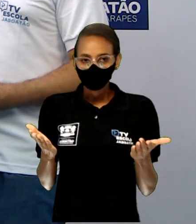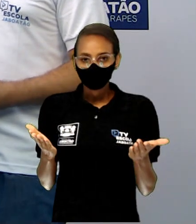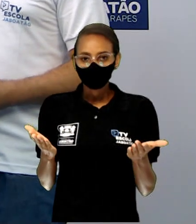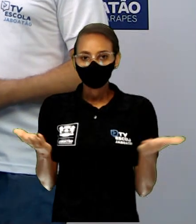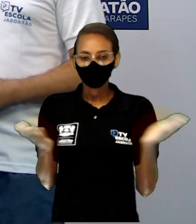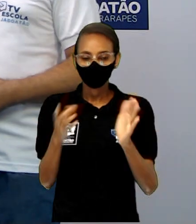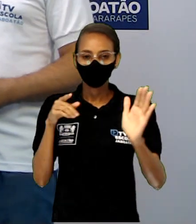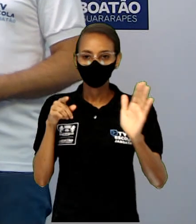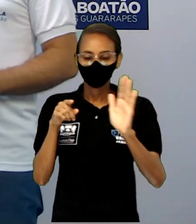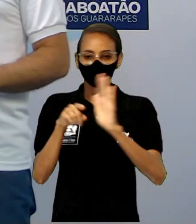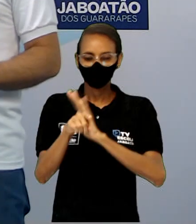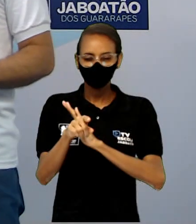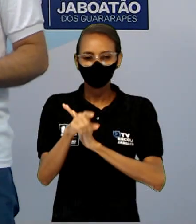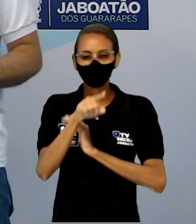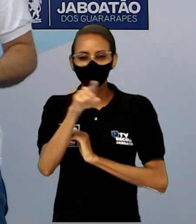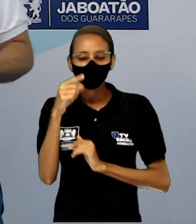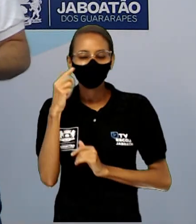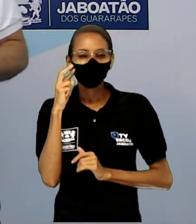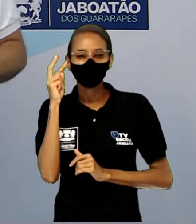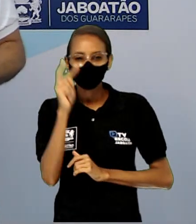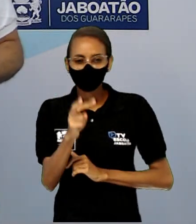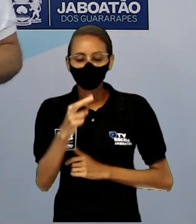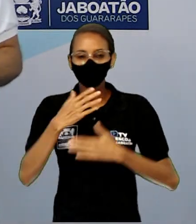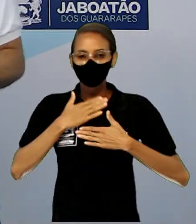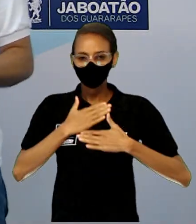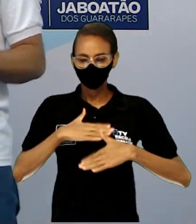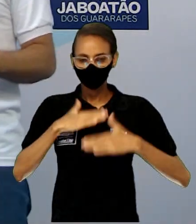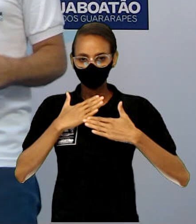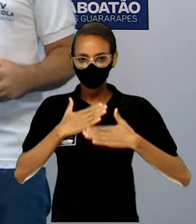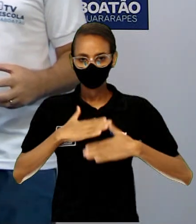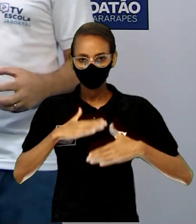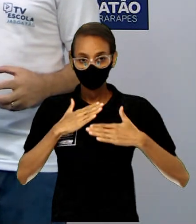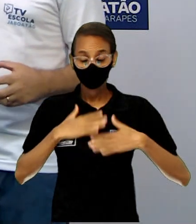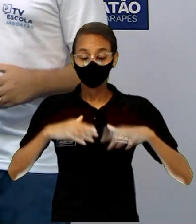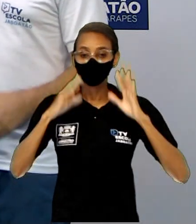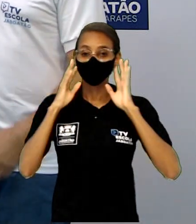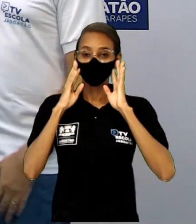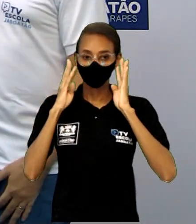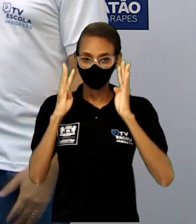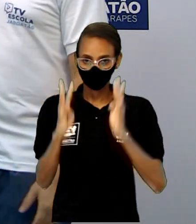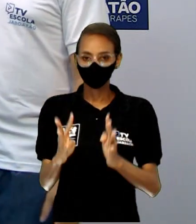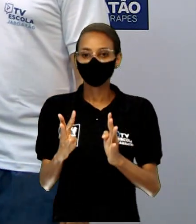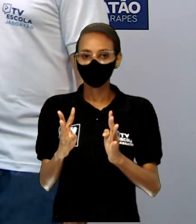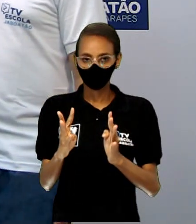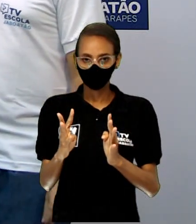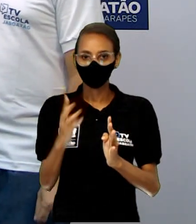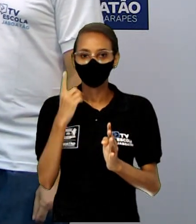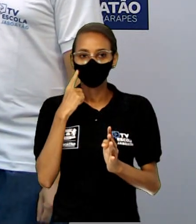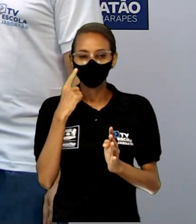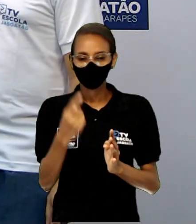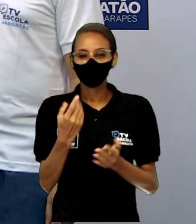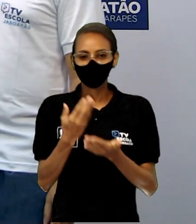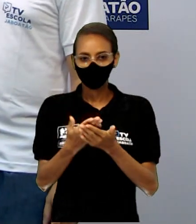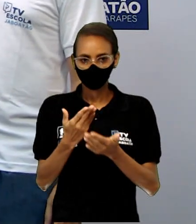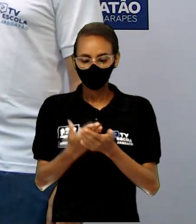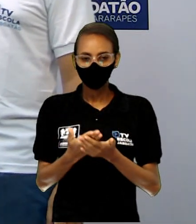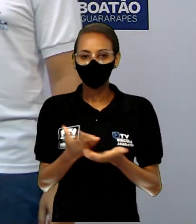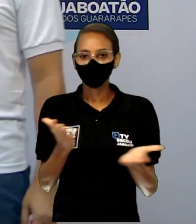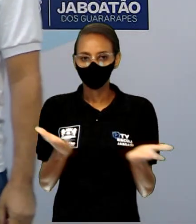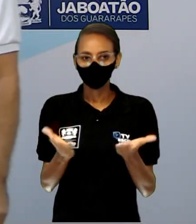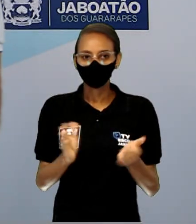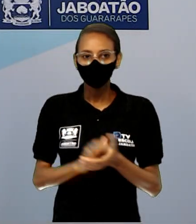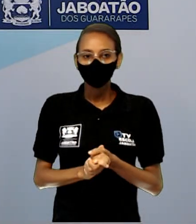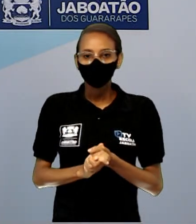essa equação, eu passo o mais 35 para o primeiro membro, fica menos 35, e eu vou resolver isso